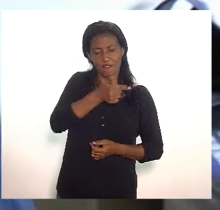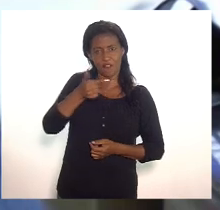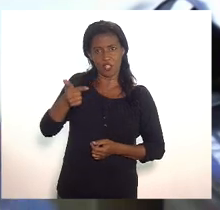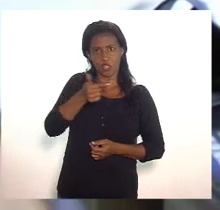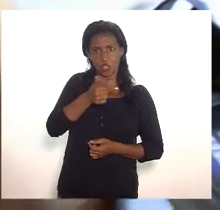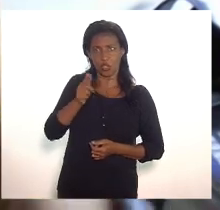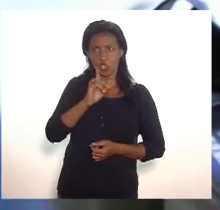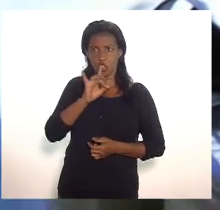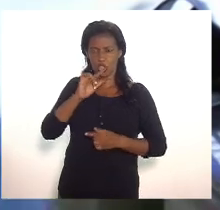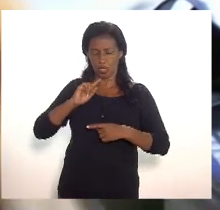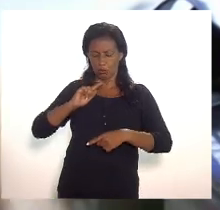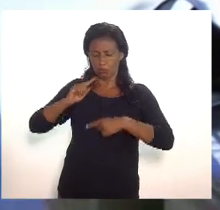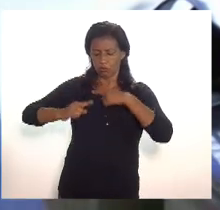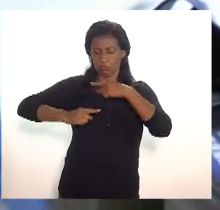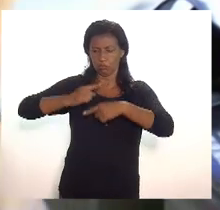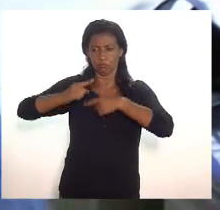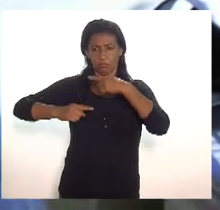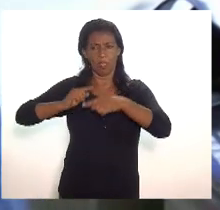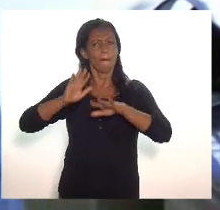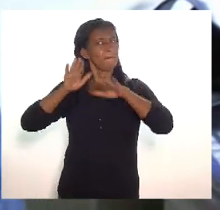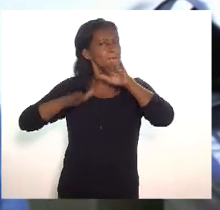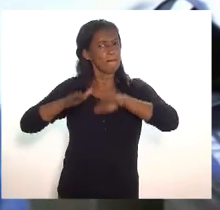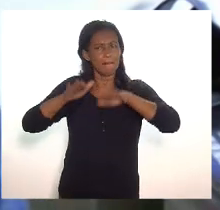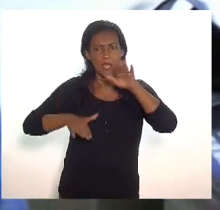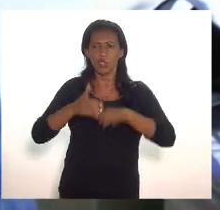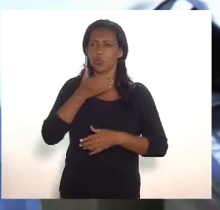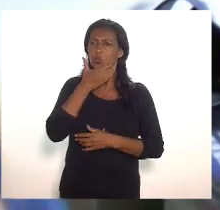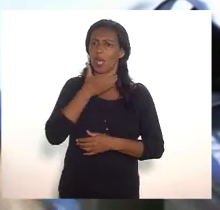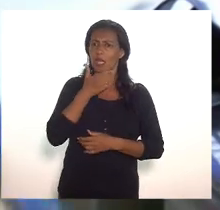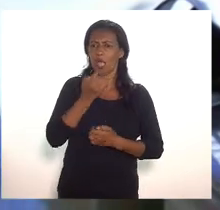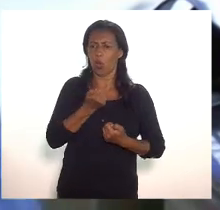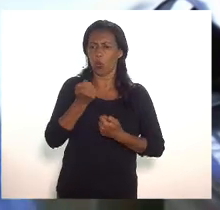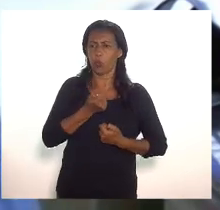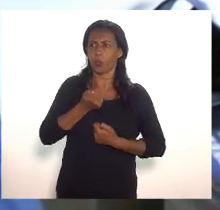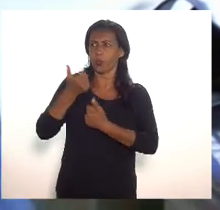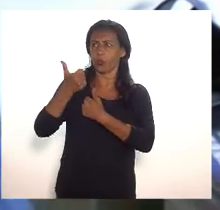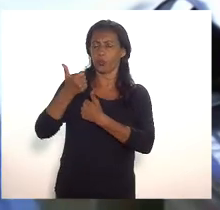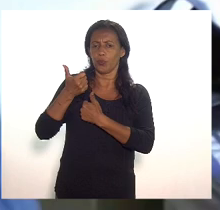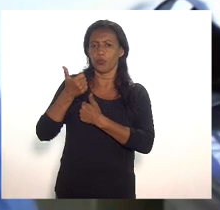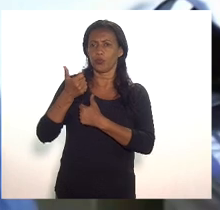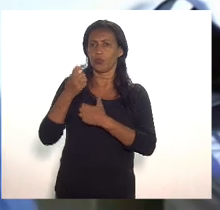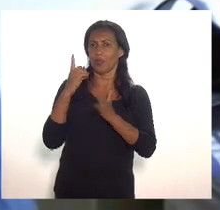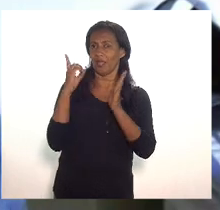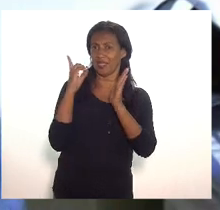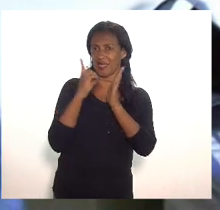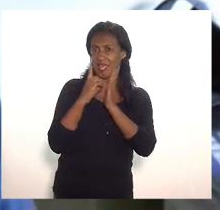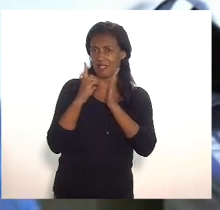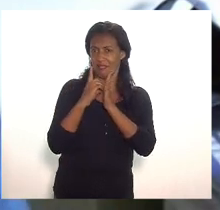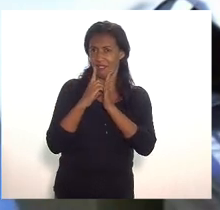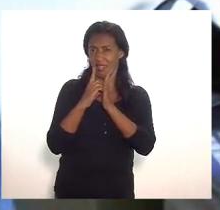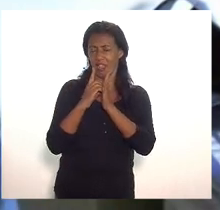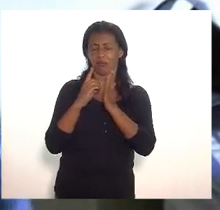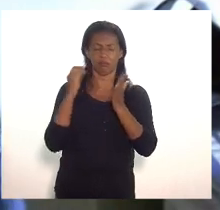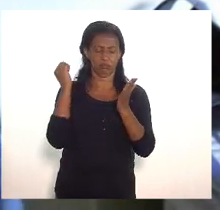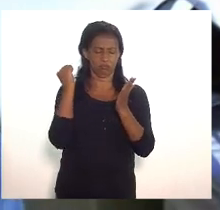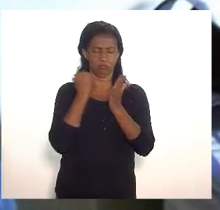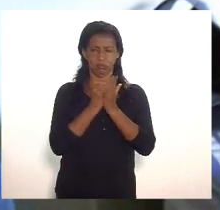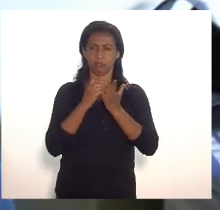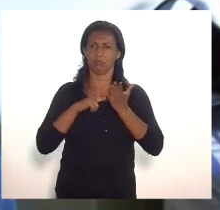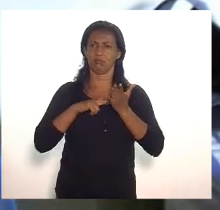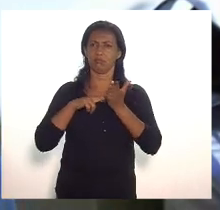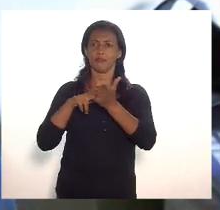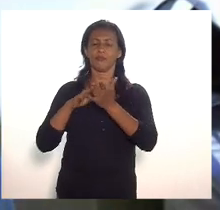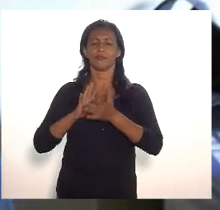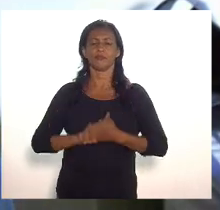depois, mesmo tendo Natal e Ano Novo, né, que o decreto foi emitido. Dito